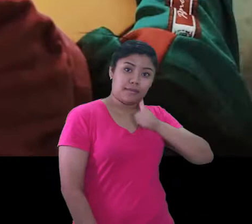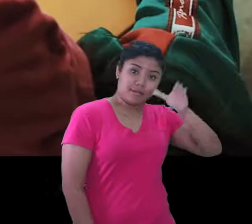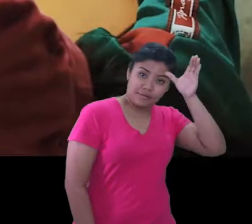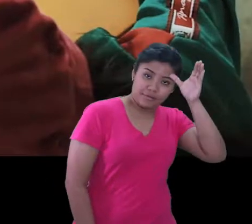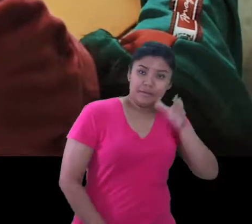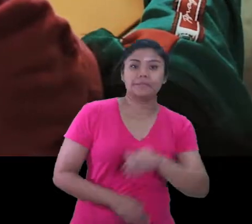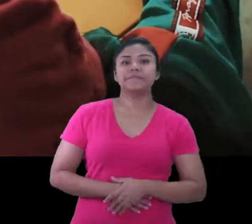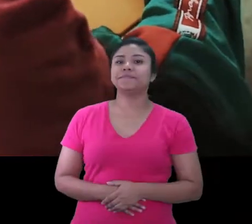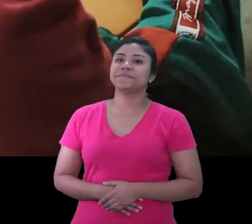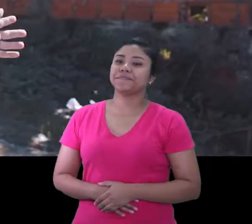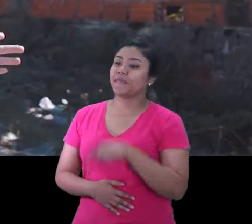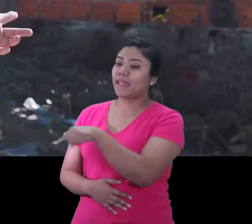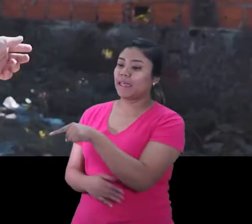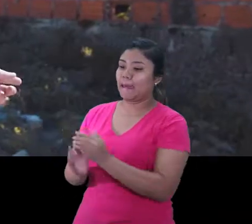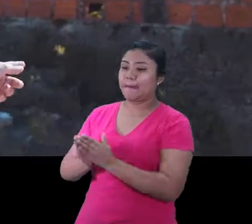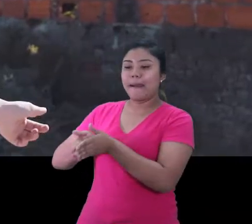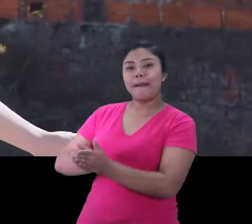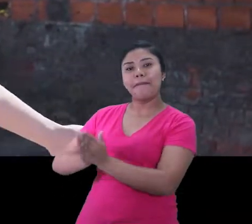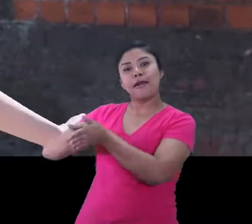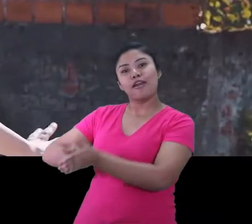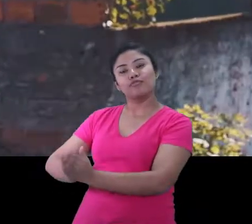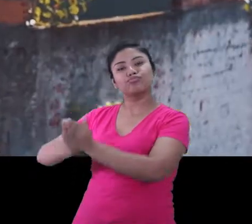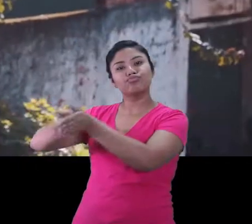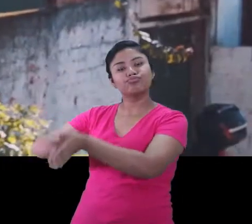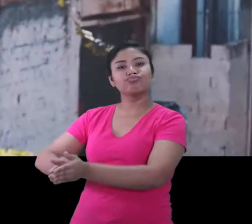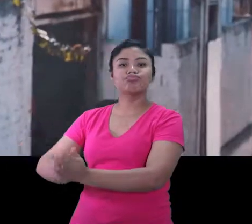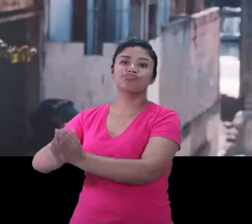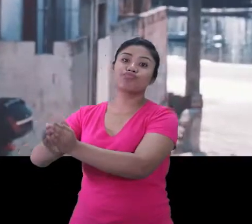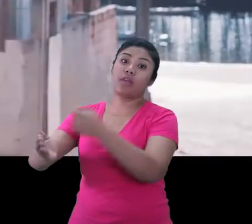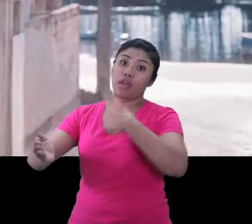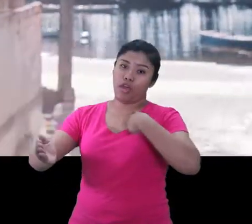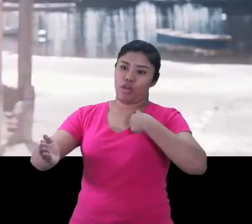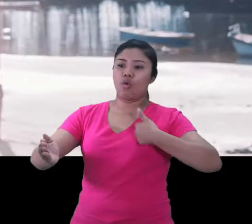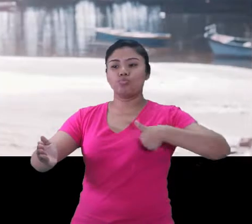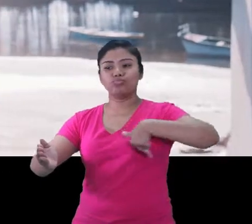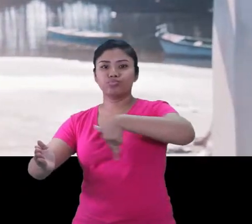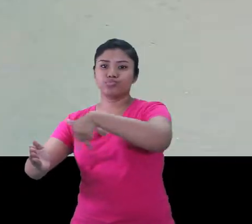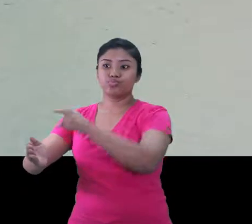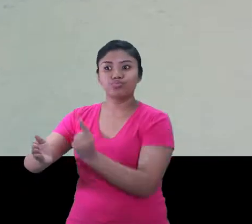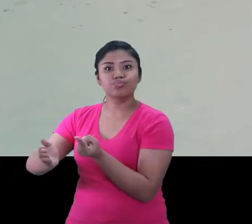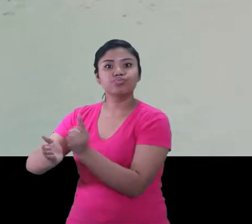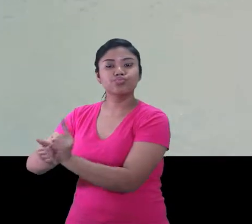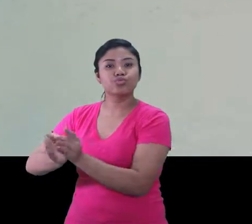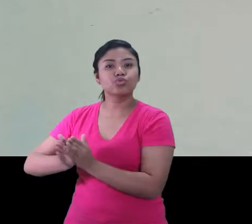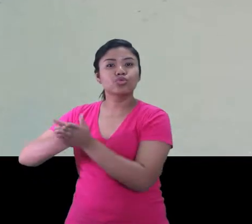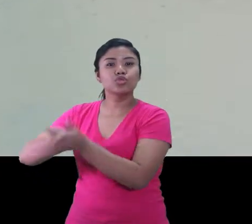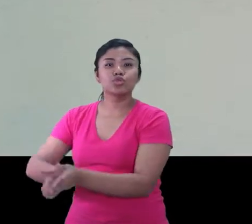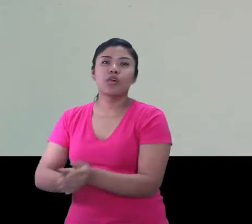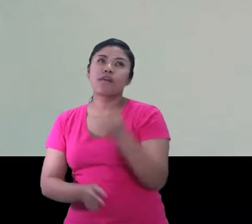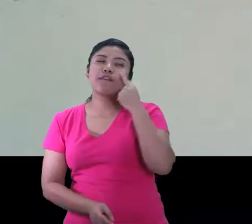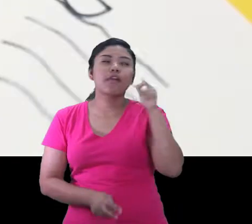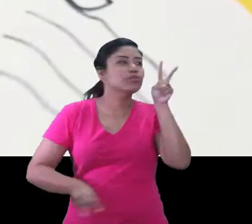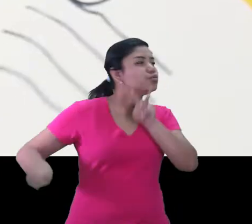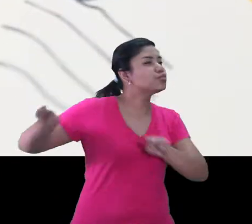tia. Aqui é onde pego os barquinhos, que eu sempre vou para lá de barquinho do outro lado.